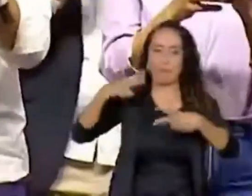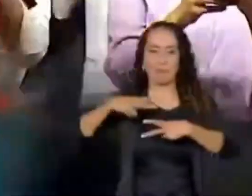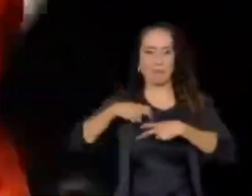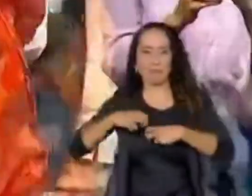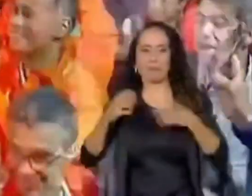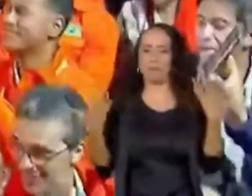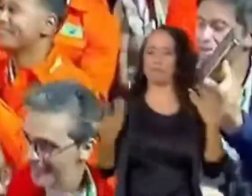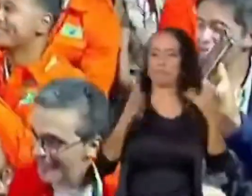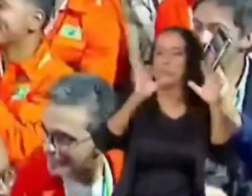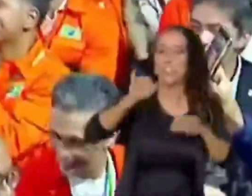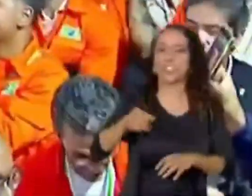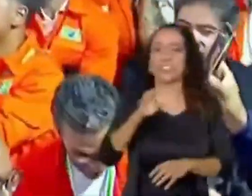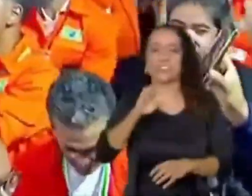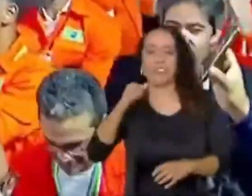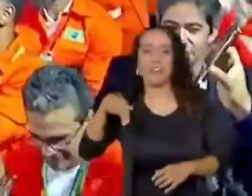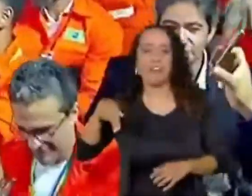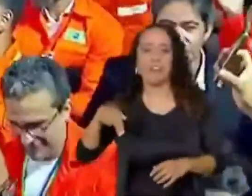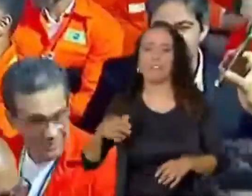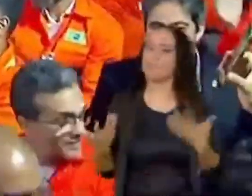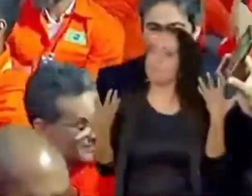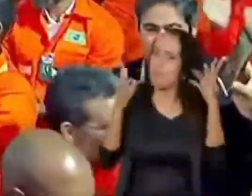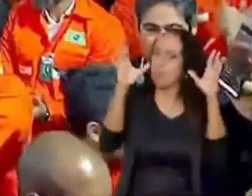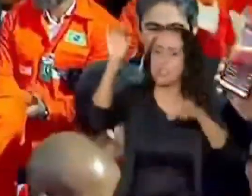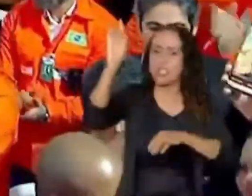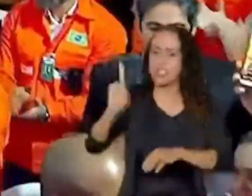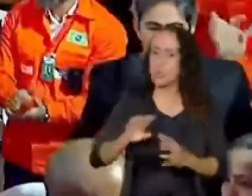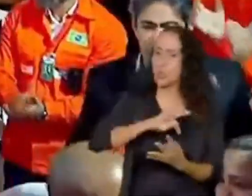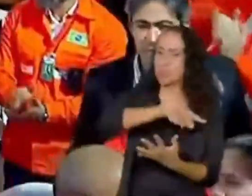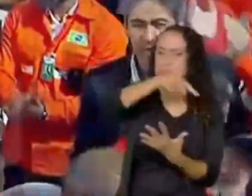Petrobras, parabéns, João Paulo, parabéns, diretoria, e parabéns, Pernambuco.